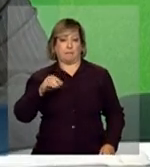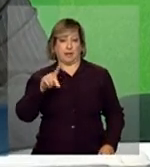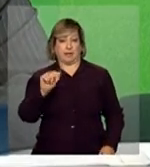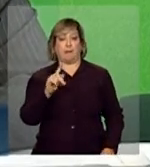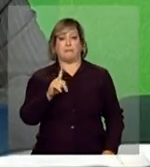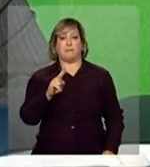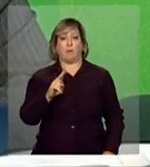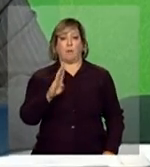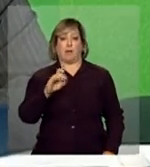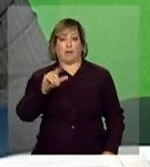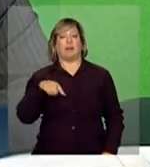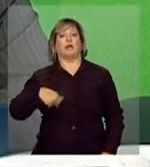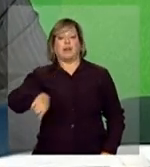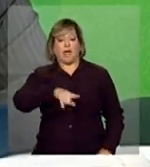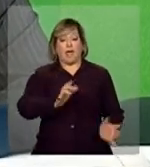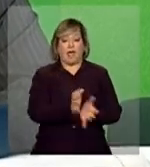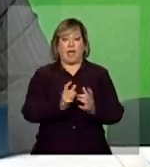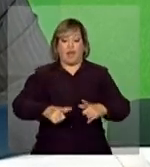as áreas que